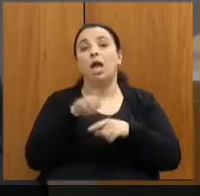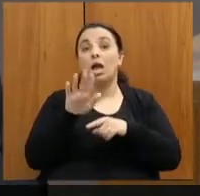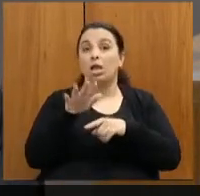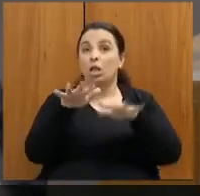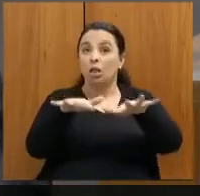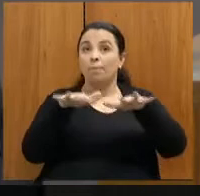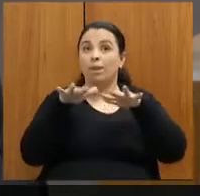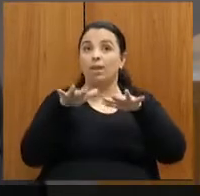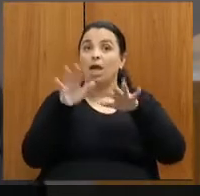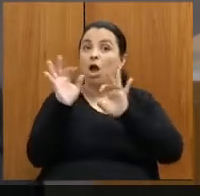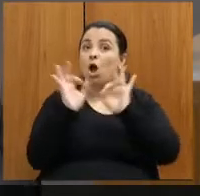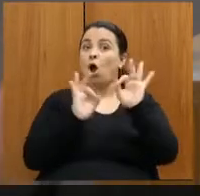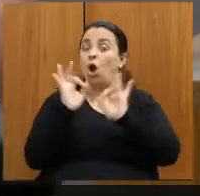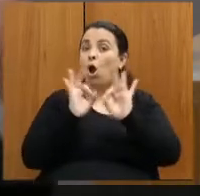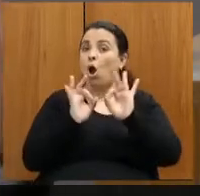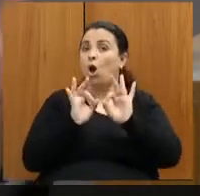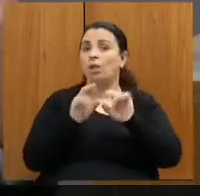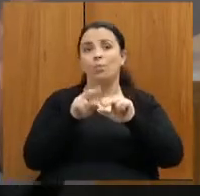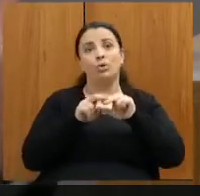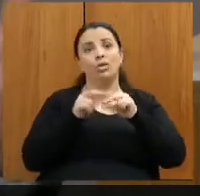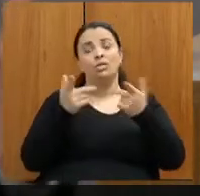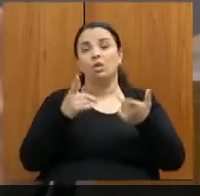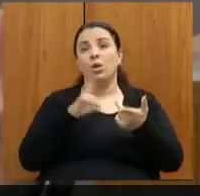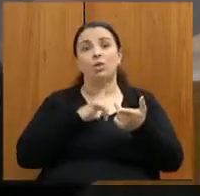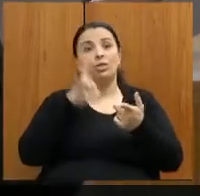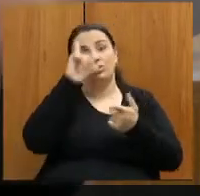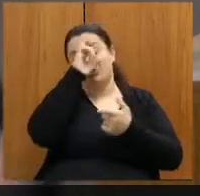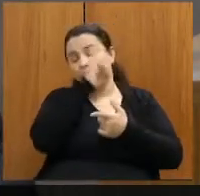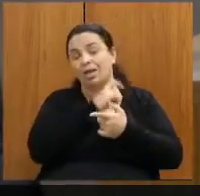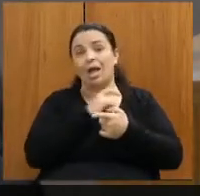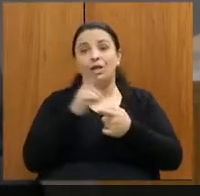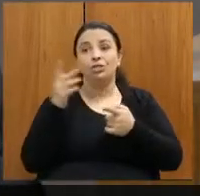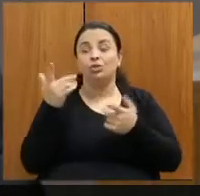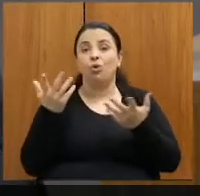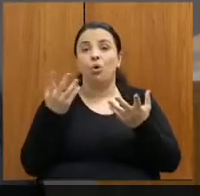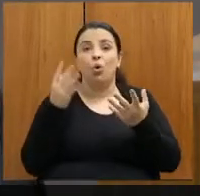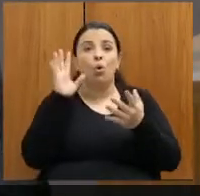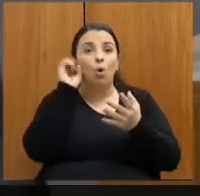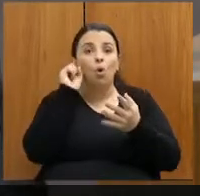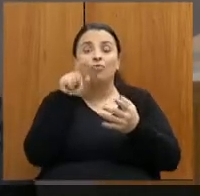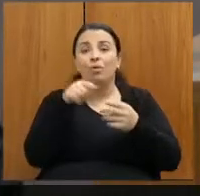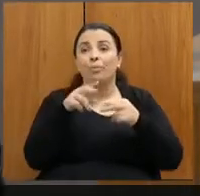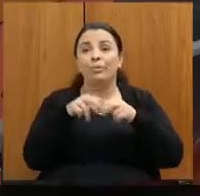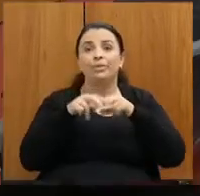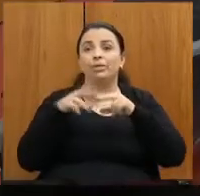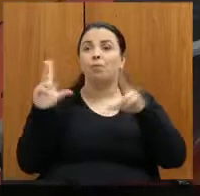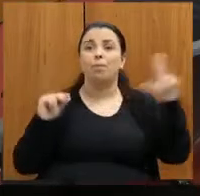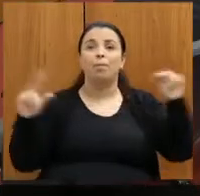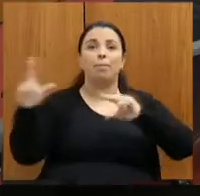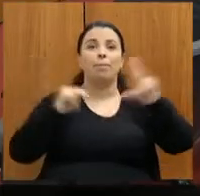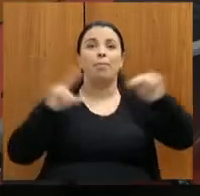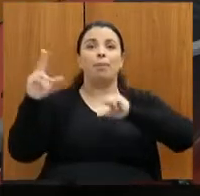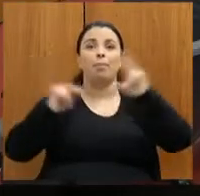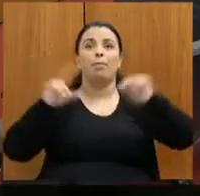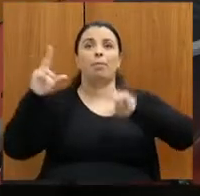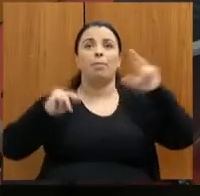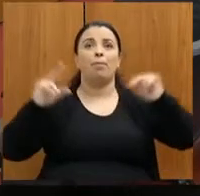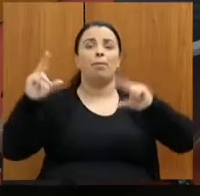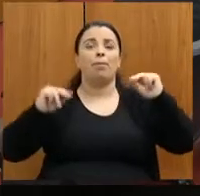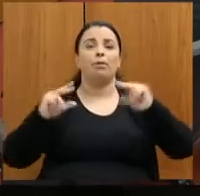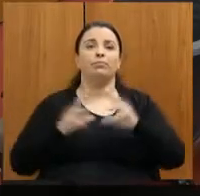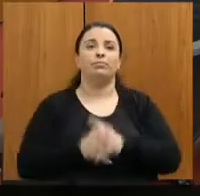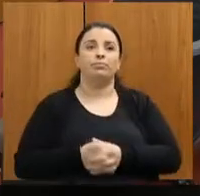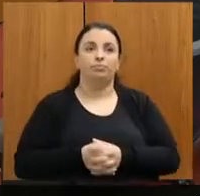plenário não no auditório porque eu tô com dificuldade de ouvir o secretário devido tantas conversas acontecendo o